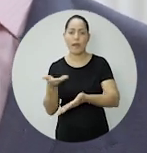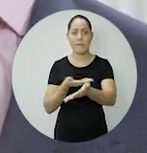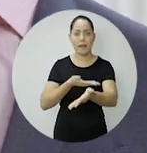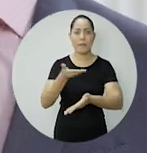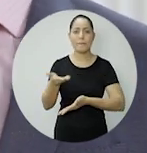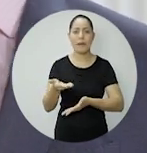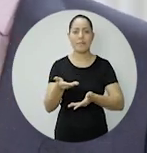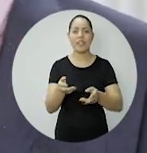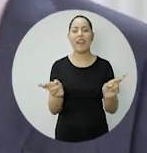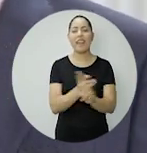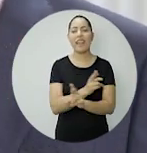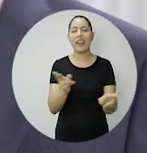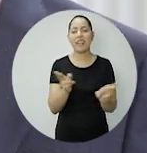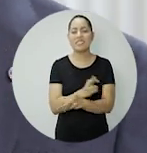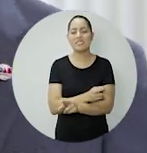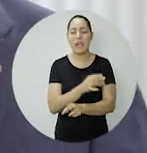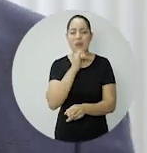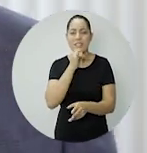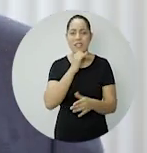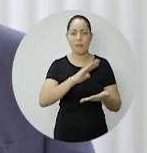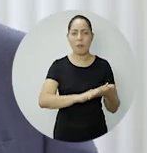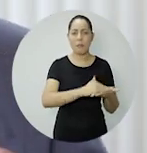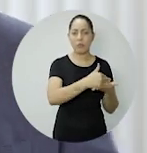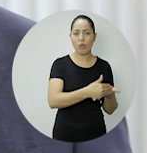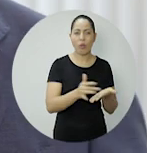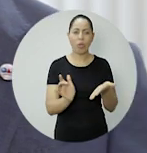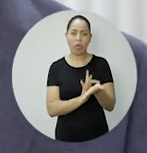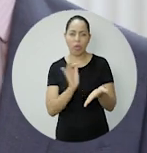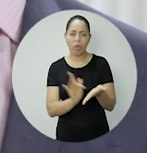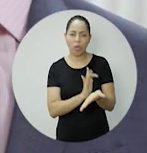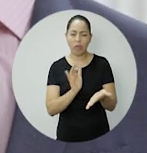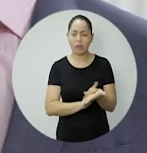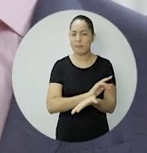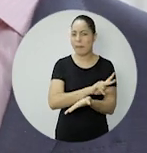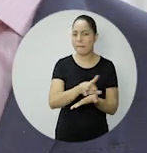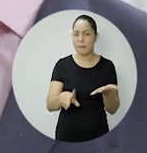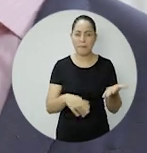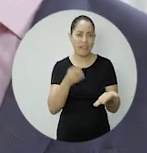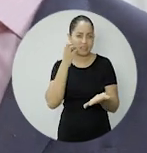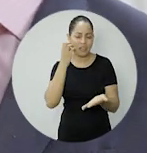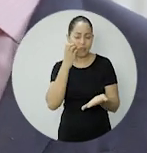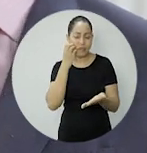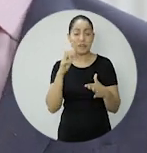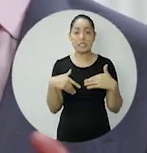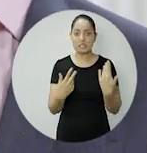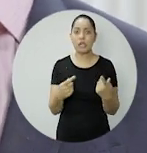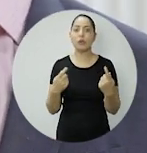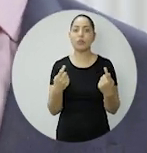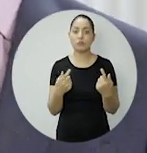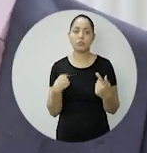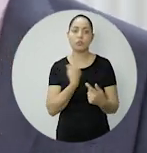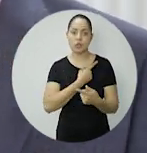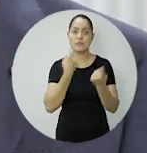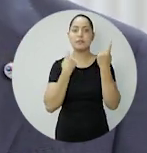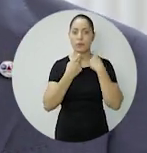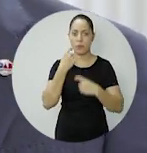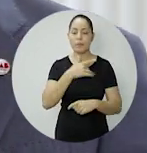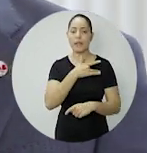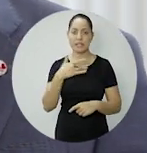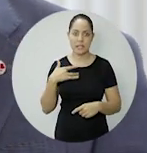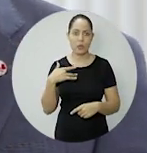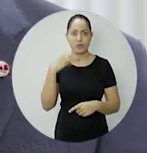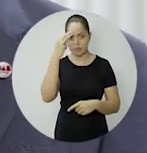como outrora. Hoje a relação está muito fria, computador, tablet, smartphone, e aí nós queremos também cuidar dessa parte da